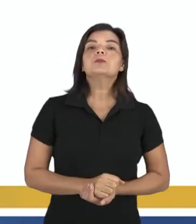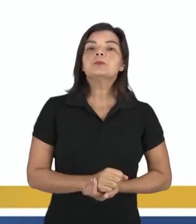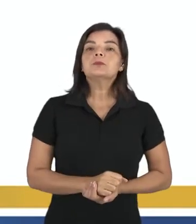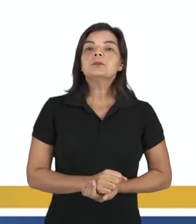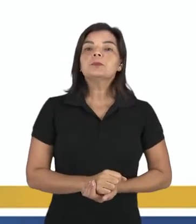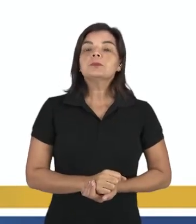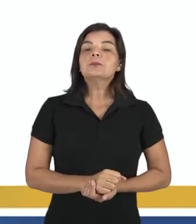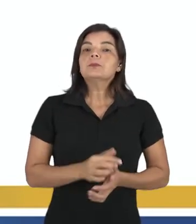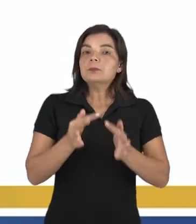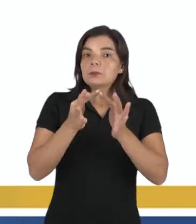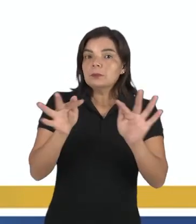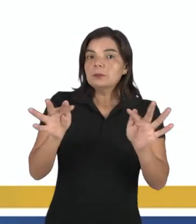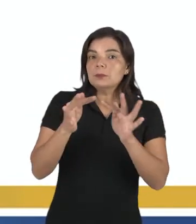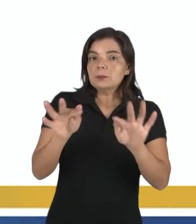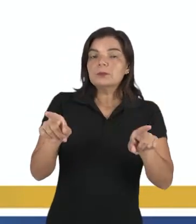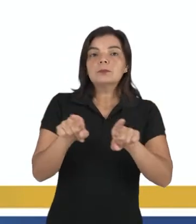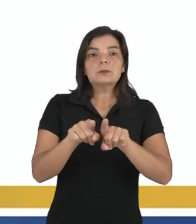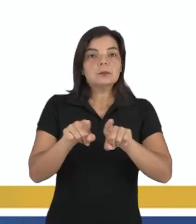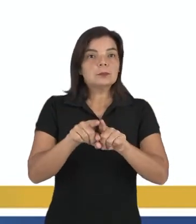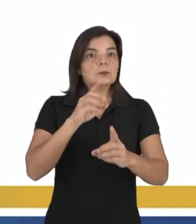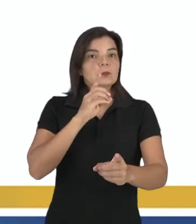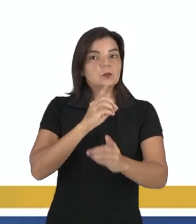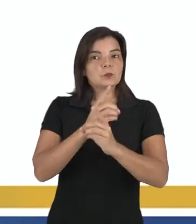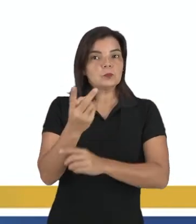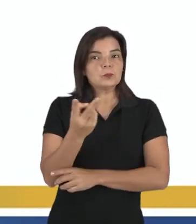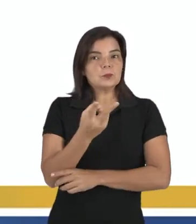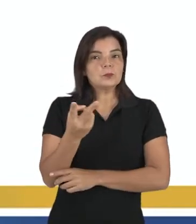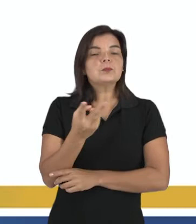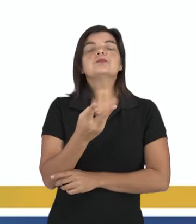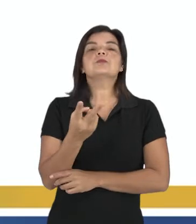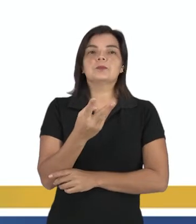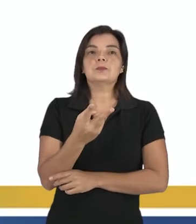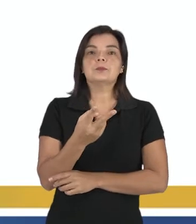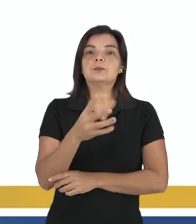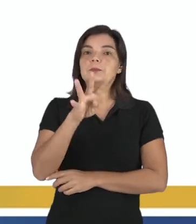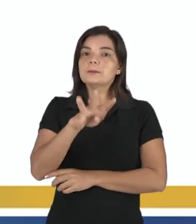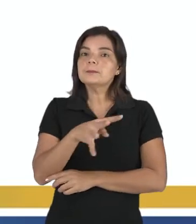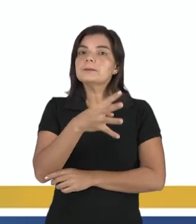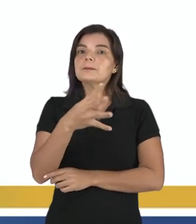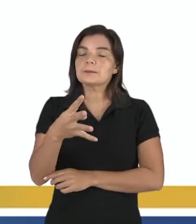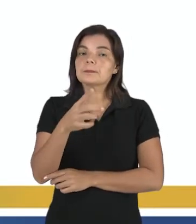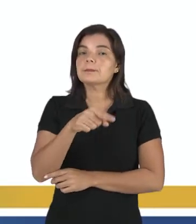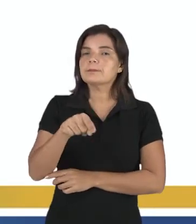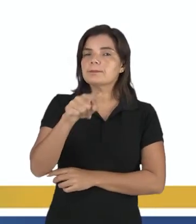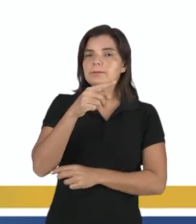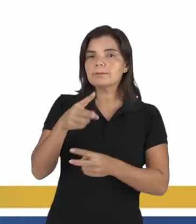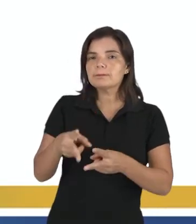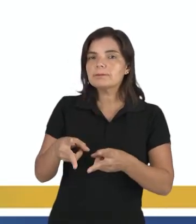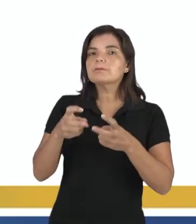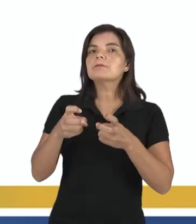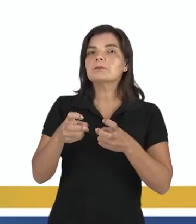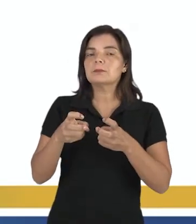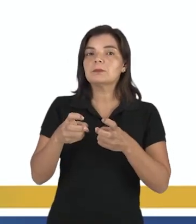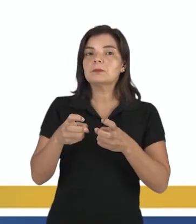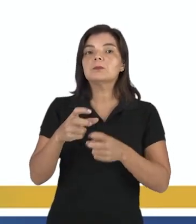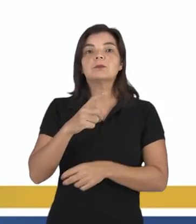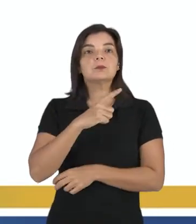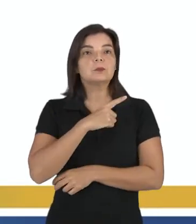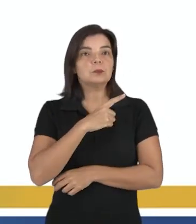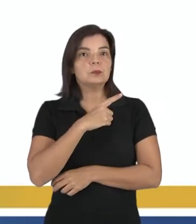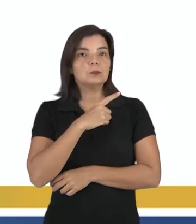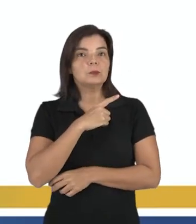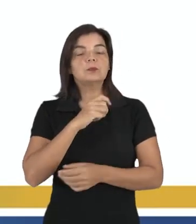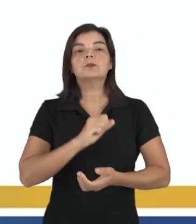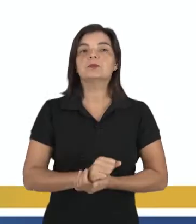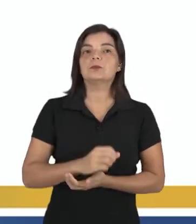transpondo essa função para encontrar os pares ordenados na tabela, vocês vão perceber que nós teremos o